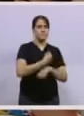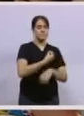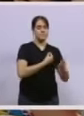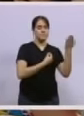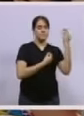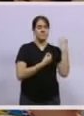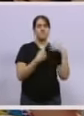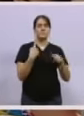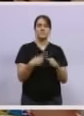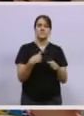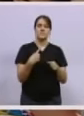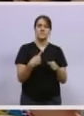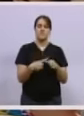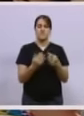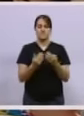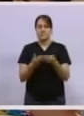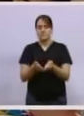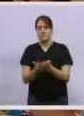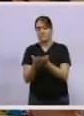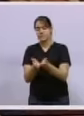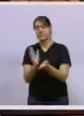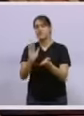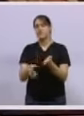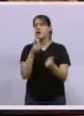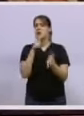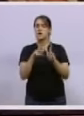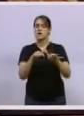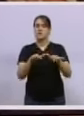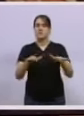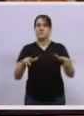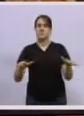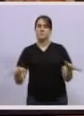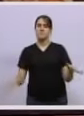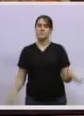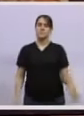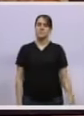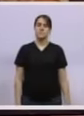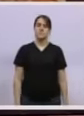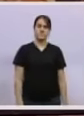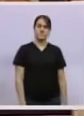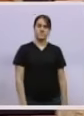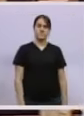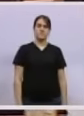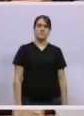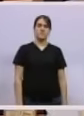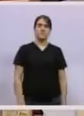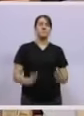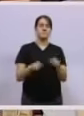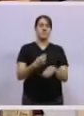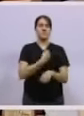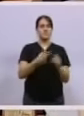O barco está em alto mar. Dá para voltar? Dá para ser aquela coisinha que você era